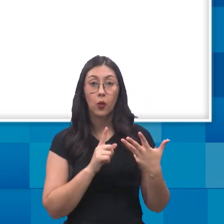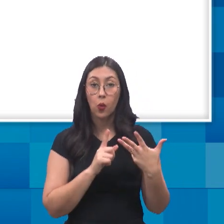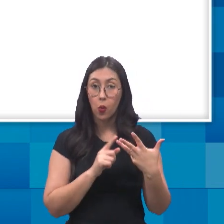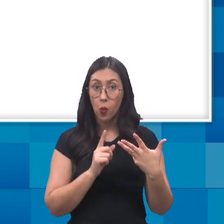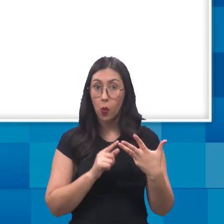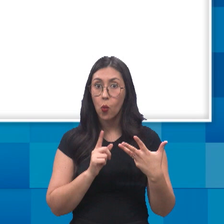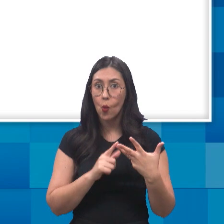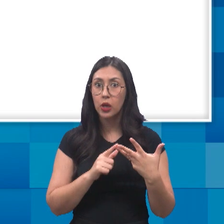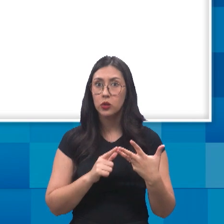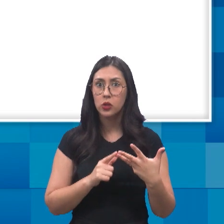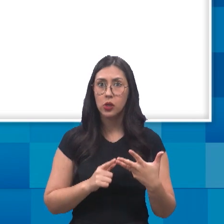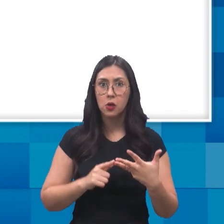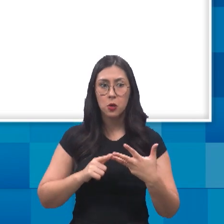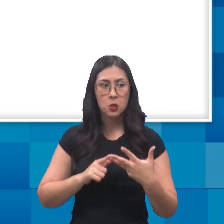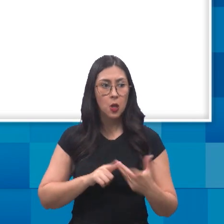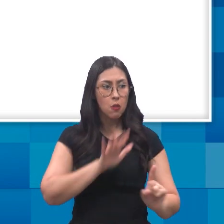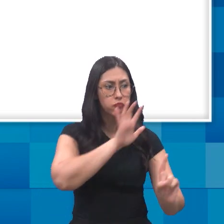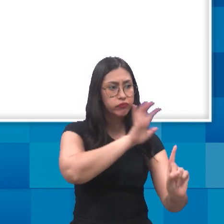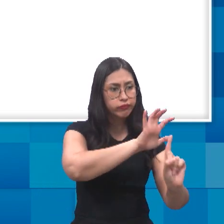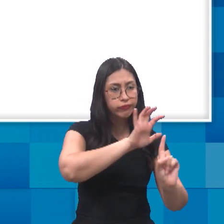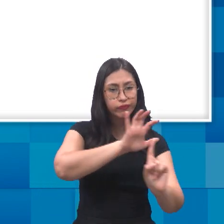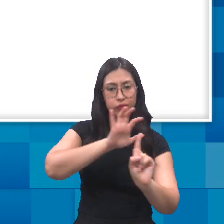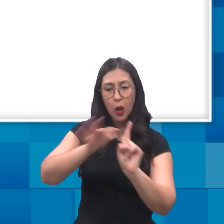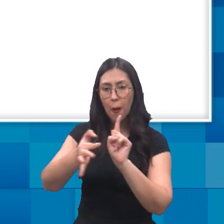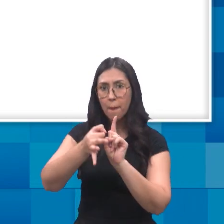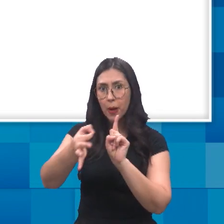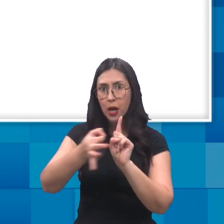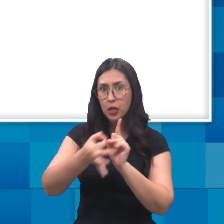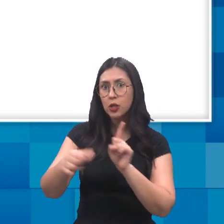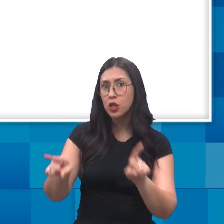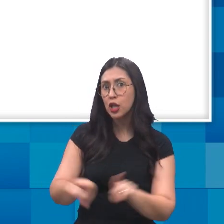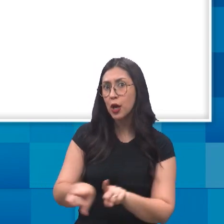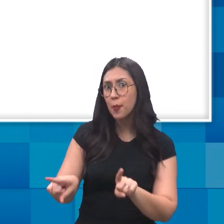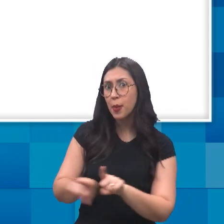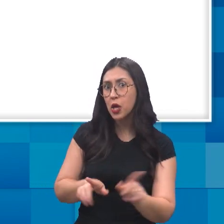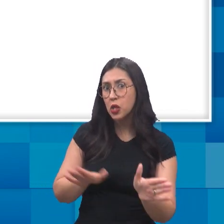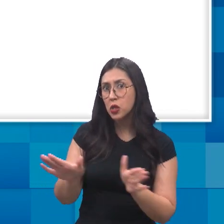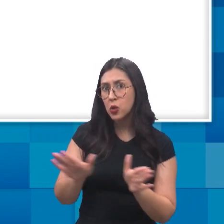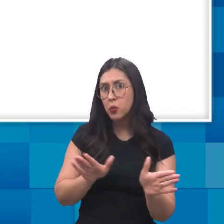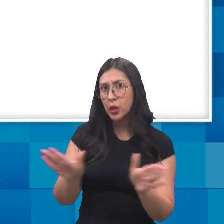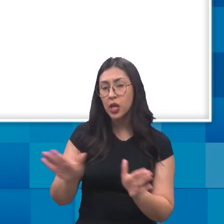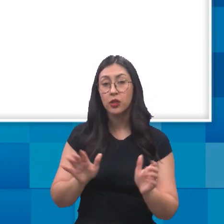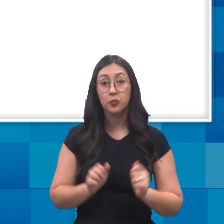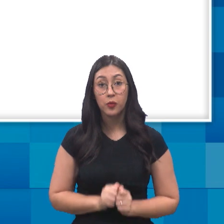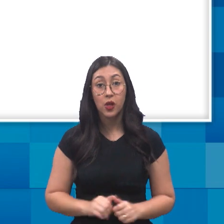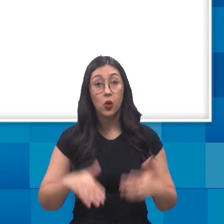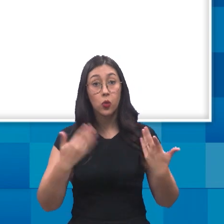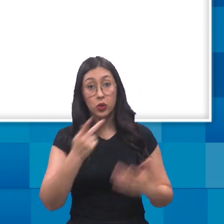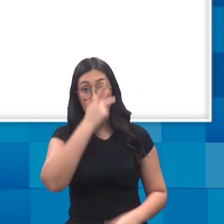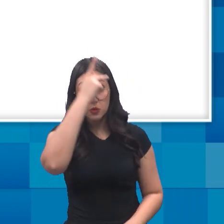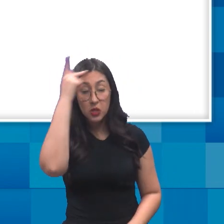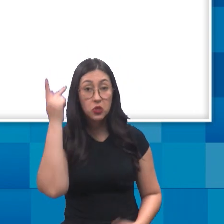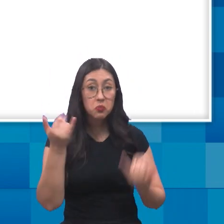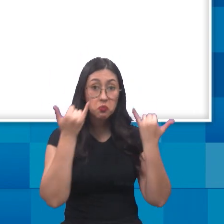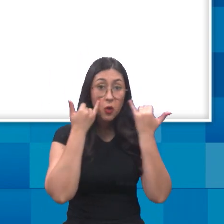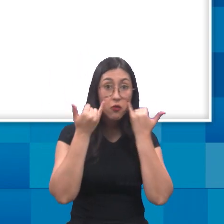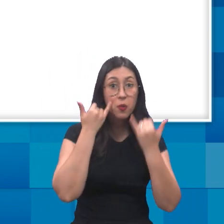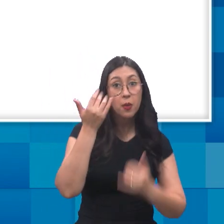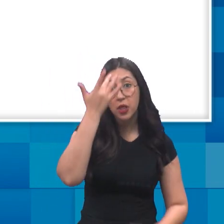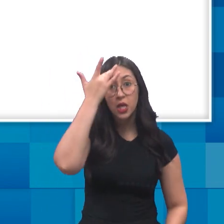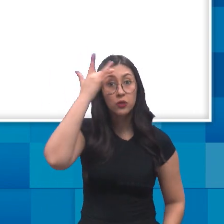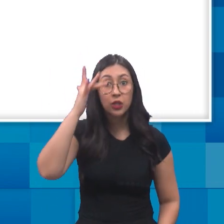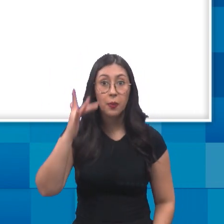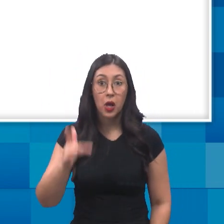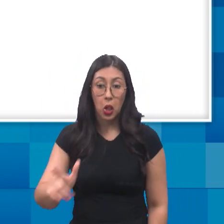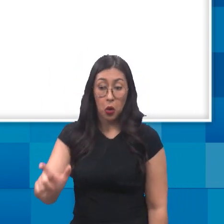impacto direto na opinião pública e no mandato. A desinformação gerada atingiu diretamente a honra, a imagem